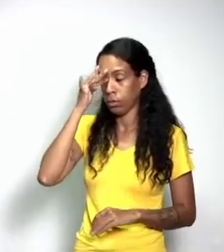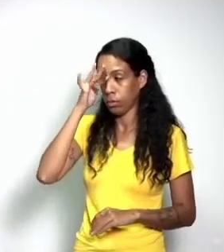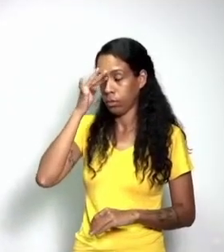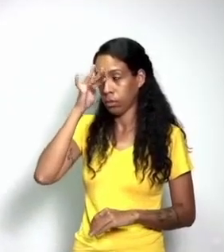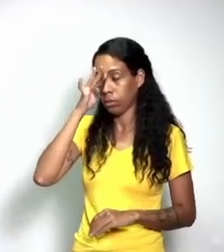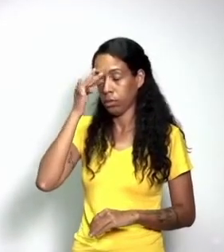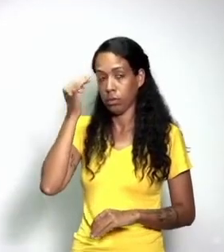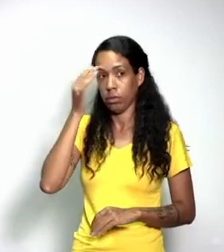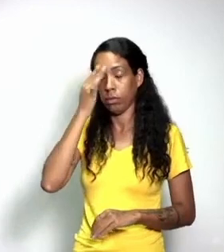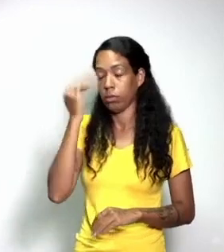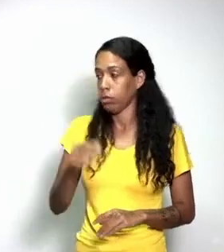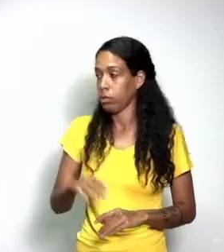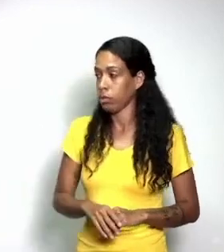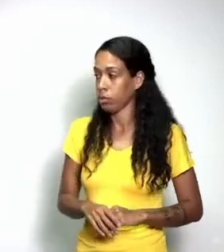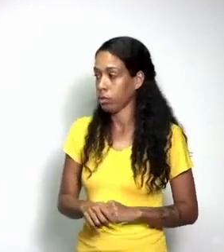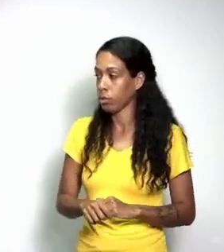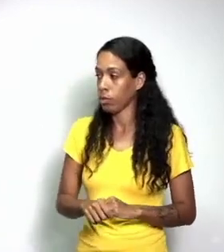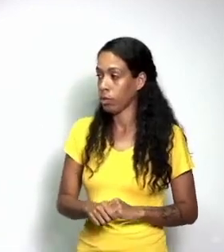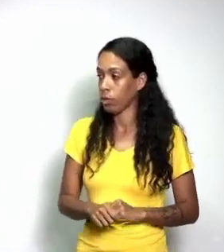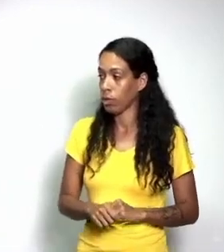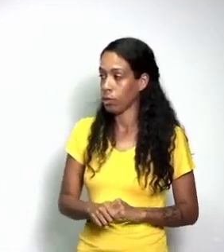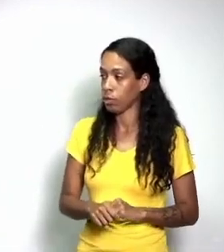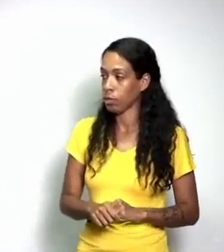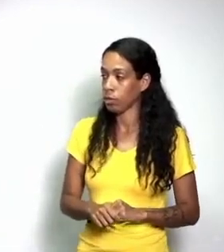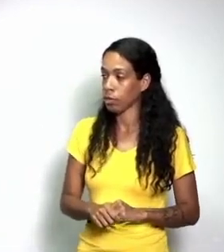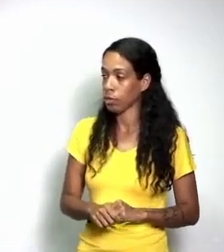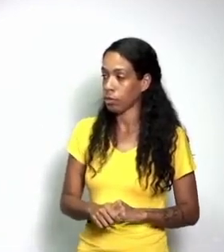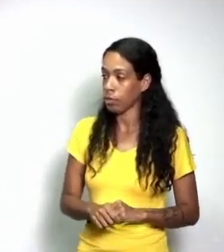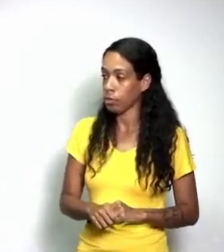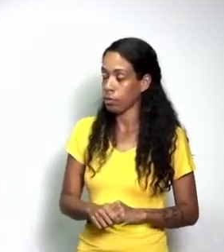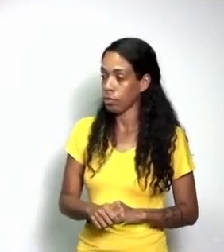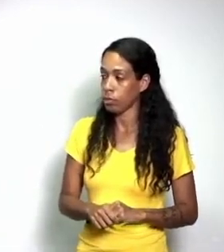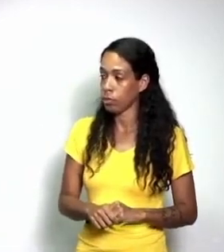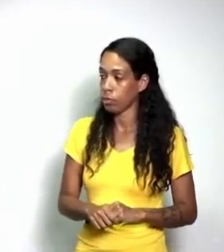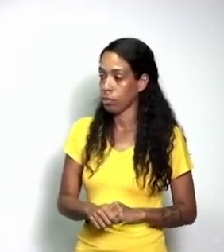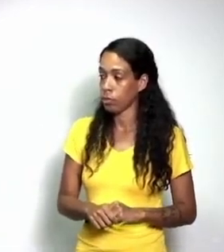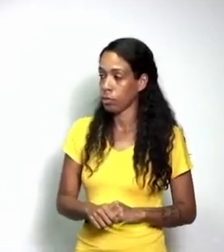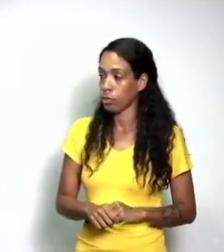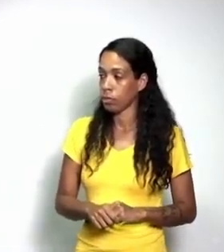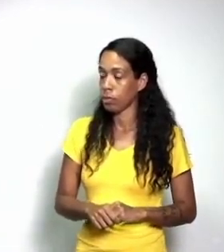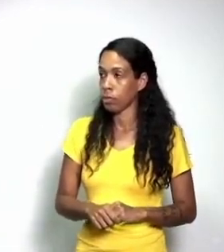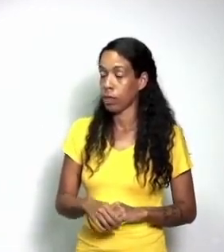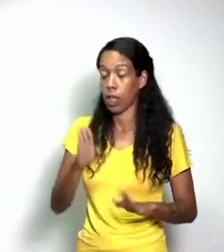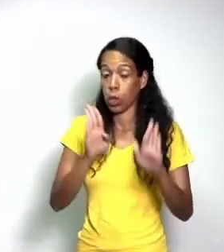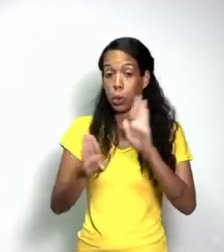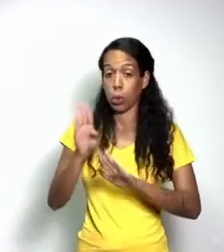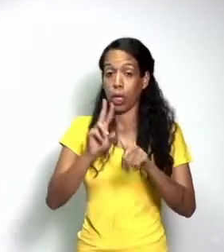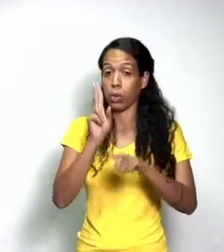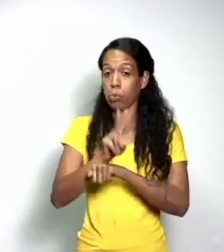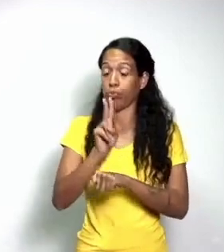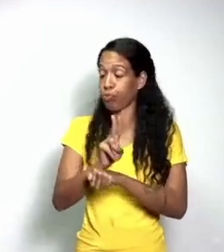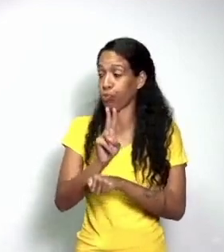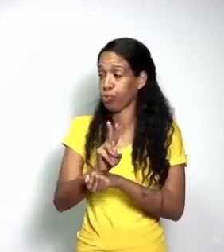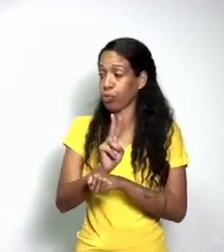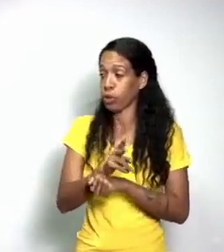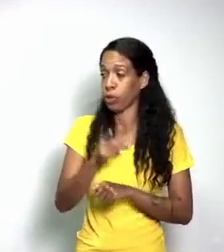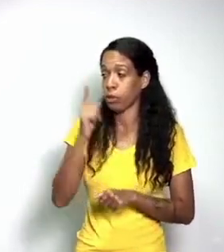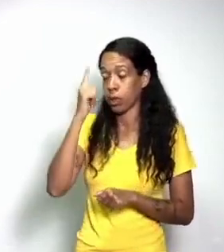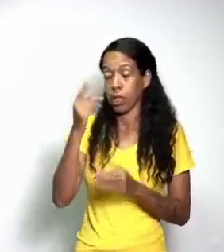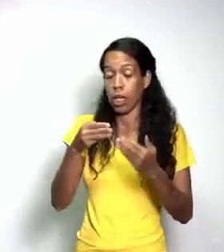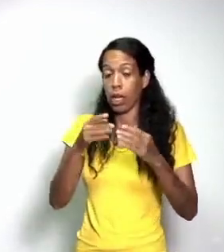Mas aí então esse botãozinho de segurança ele está estragado. É importante estar atento a isso também quando for pensar